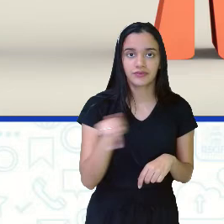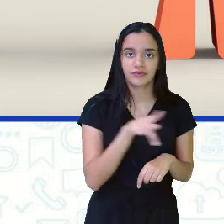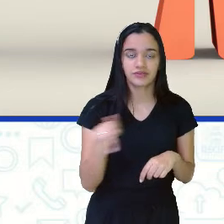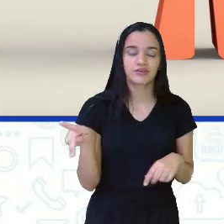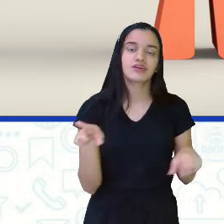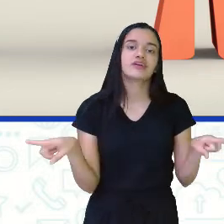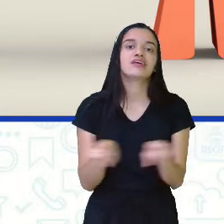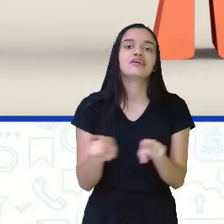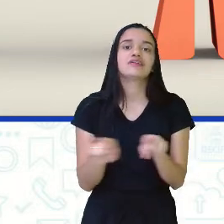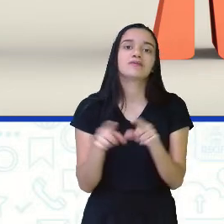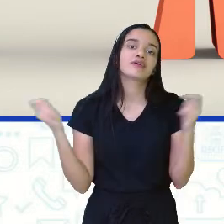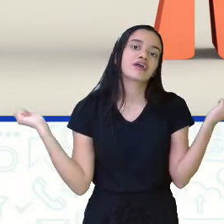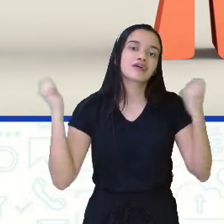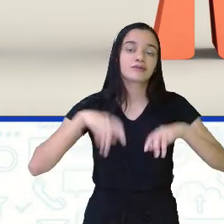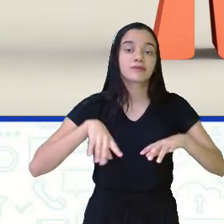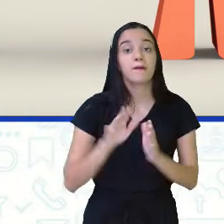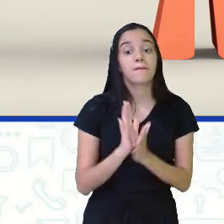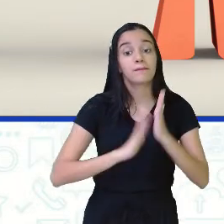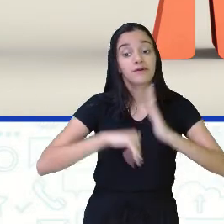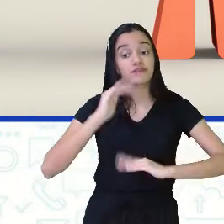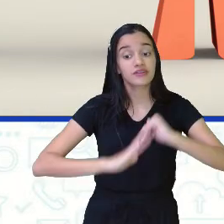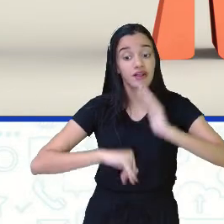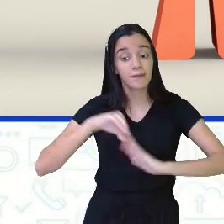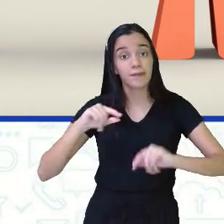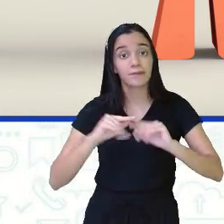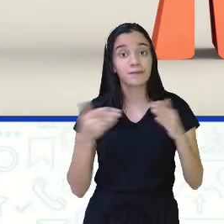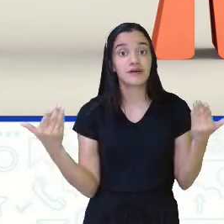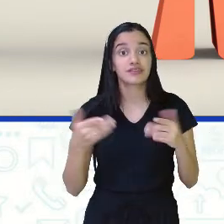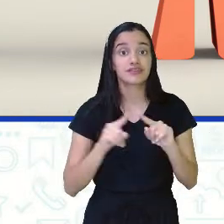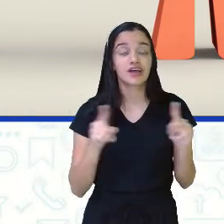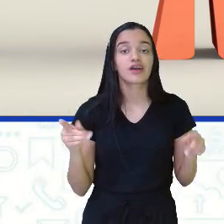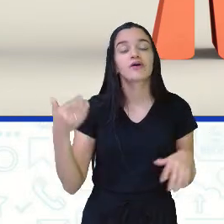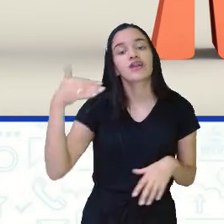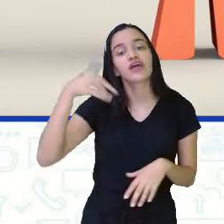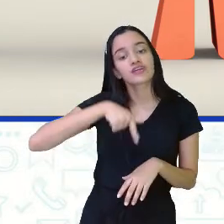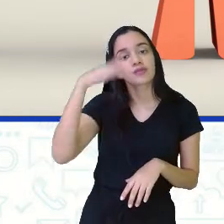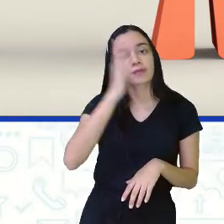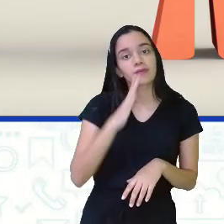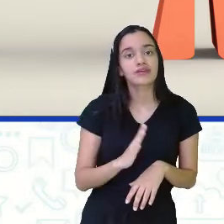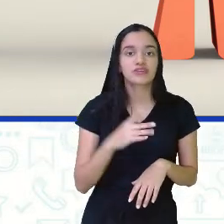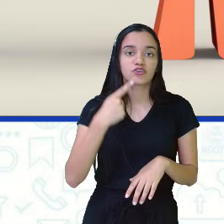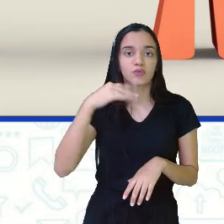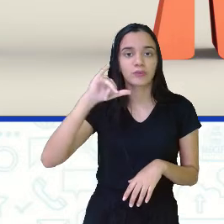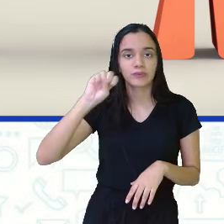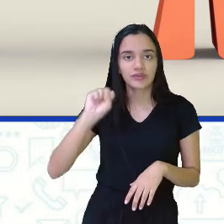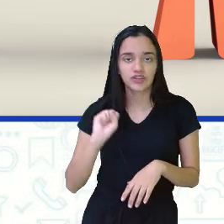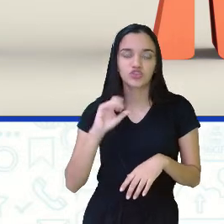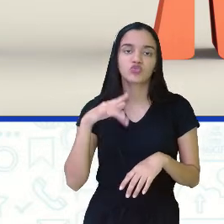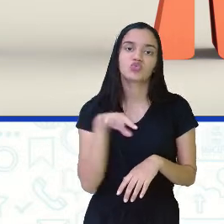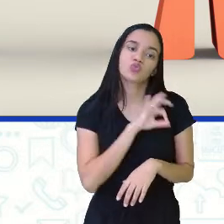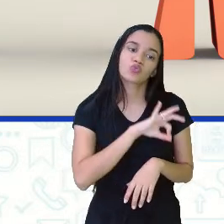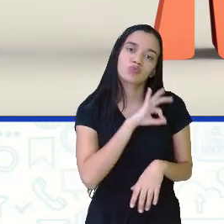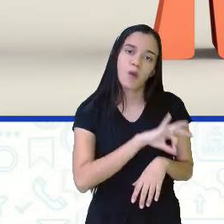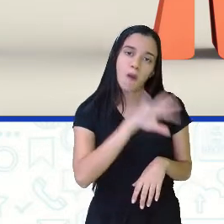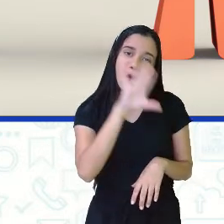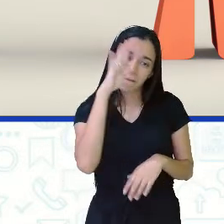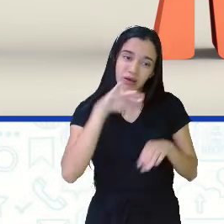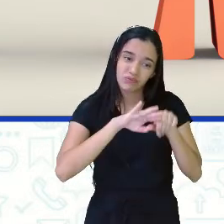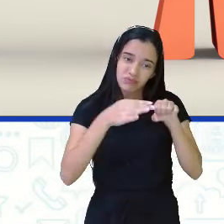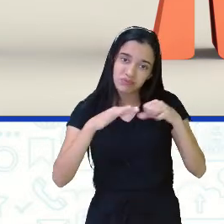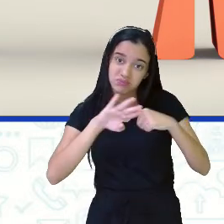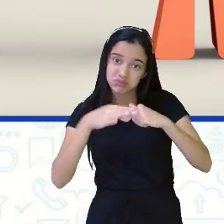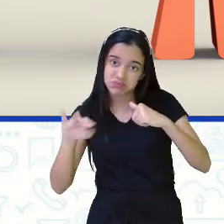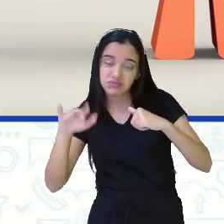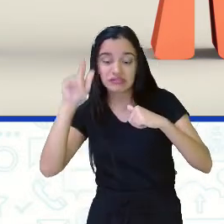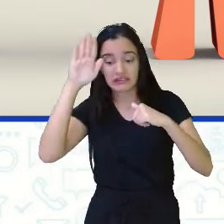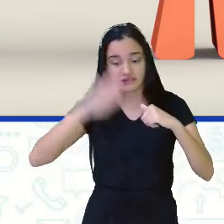a capacitação profissional. Já no Brasil, o piso nacional continua muito abaixo da média e há um